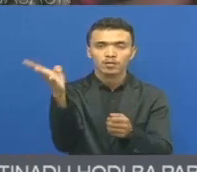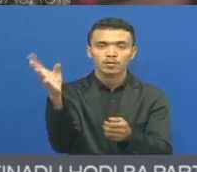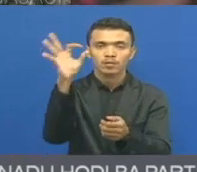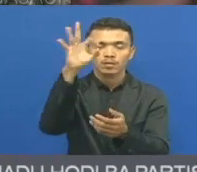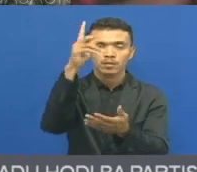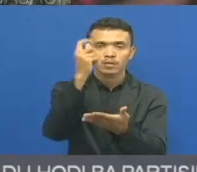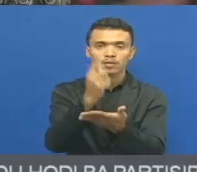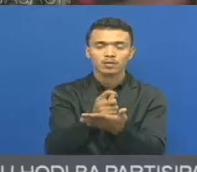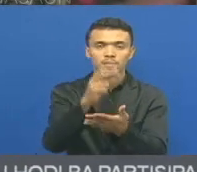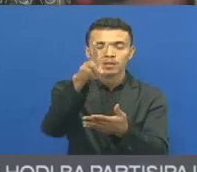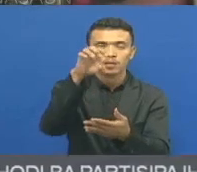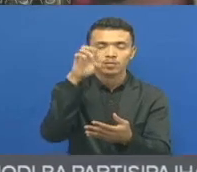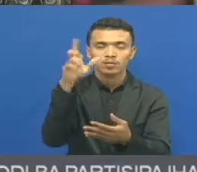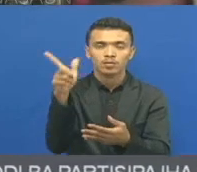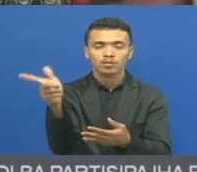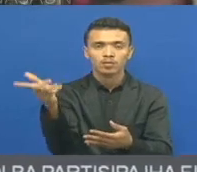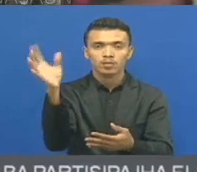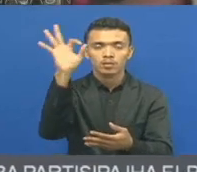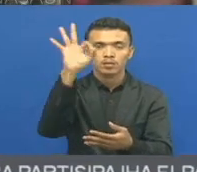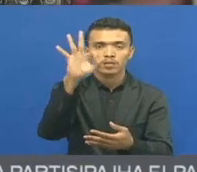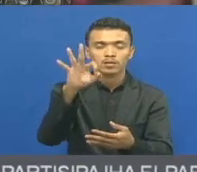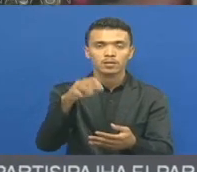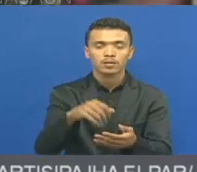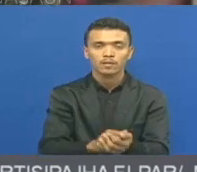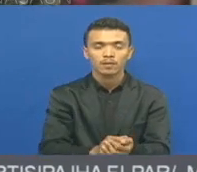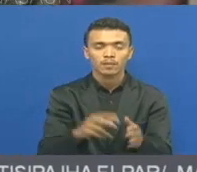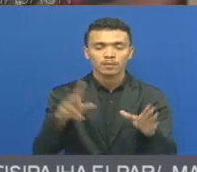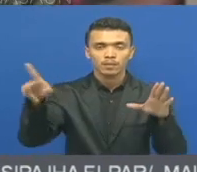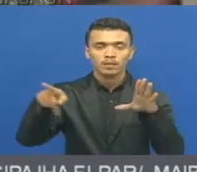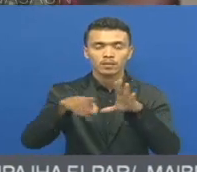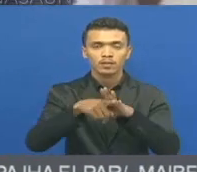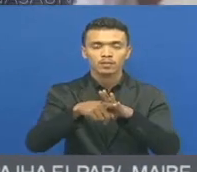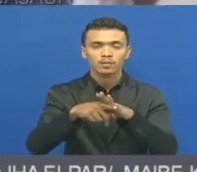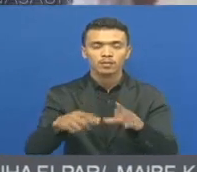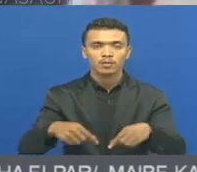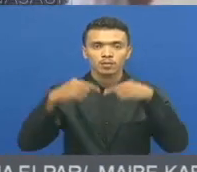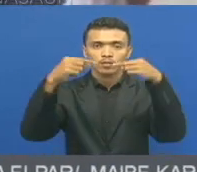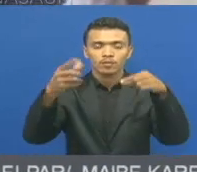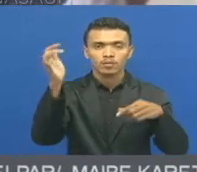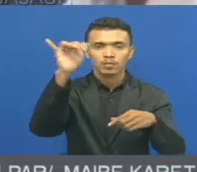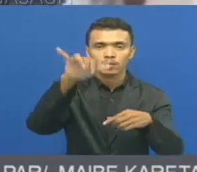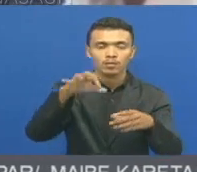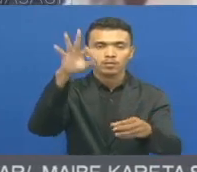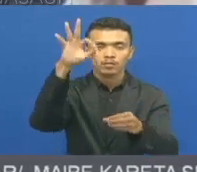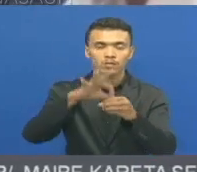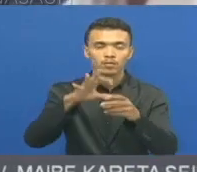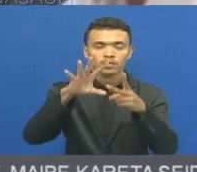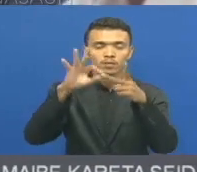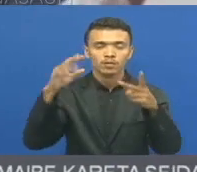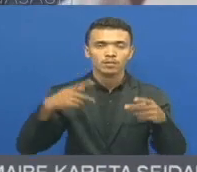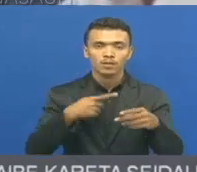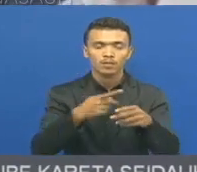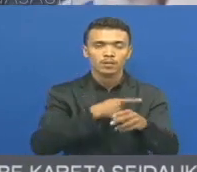recensia, atos rua nulo recensia. Nebe se participa, onde exerce sirane votos e eleição